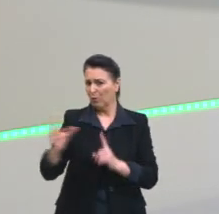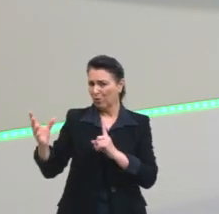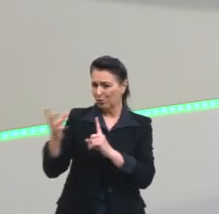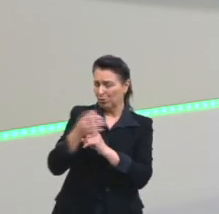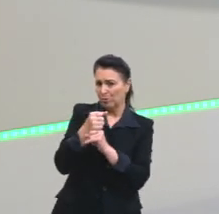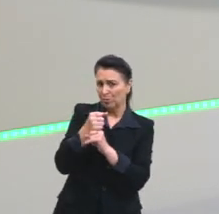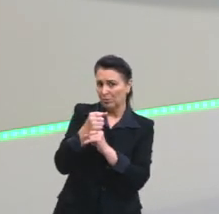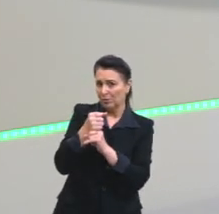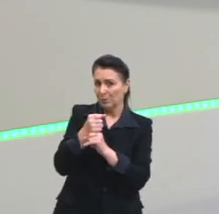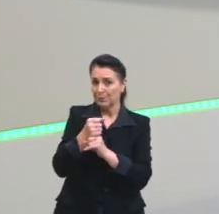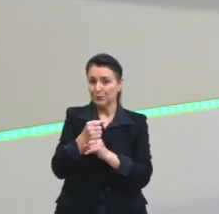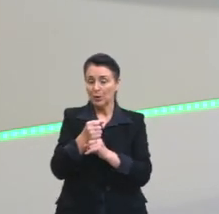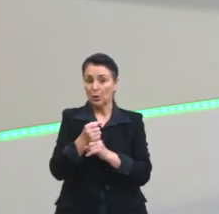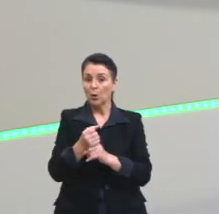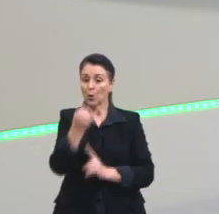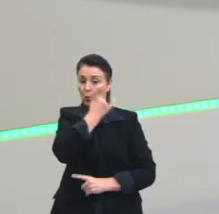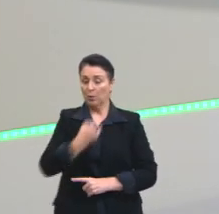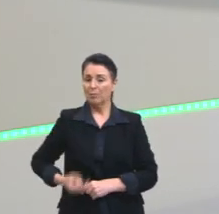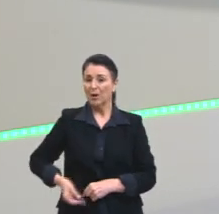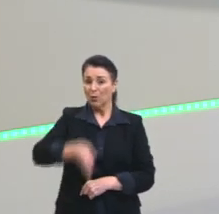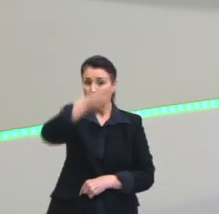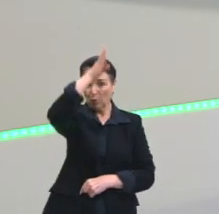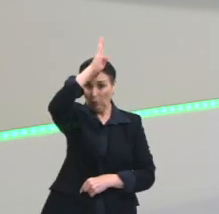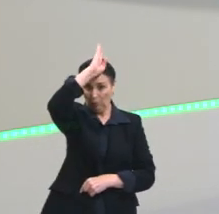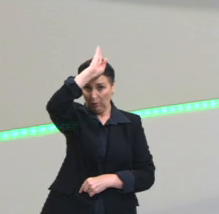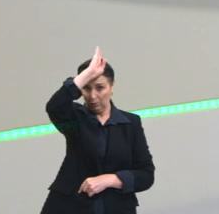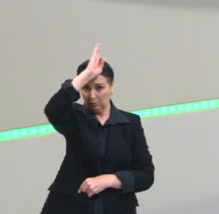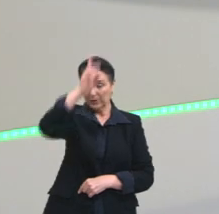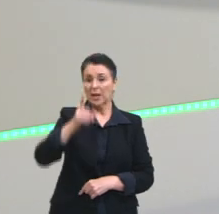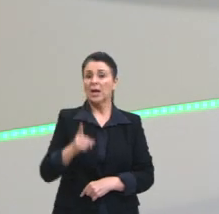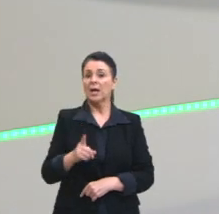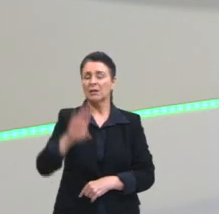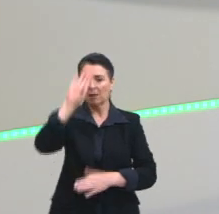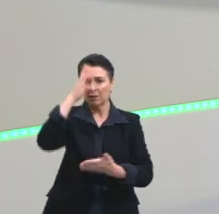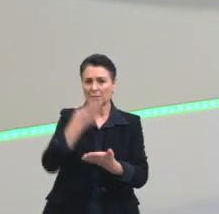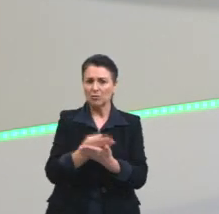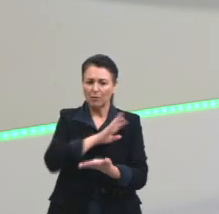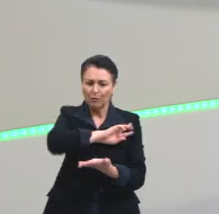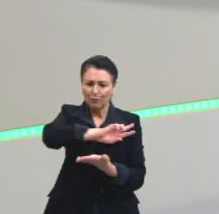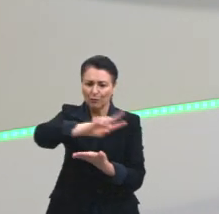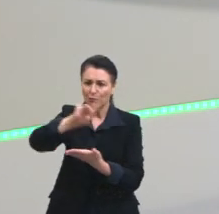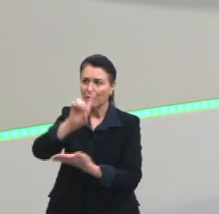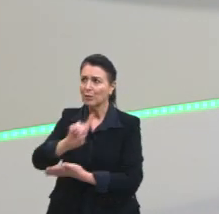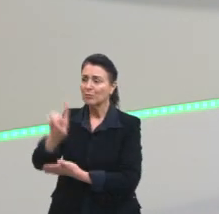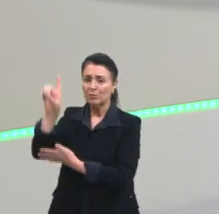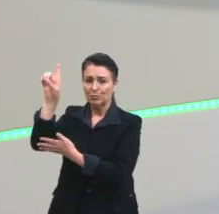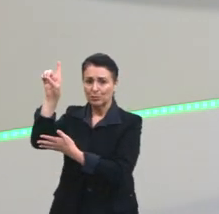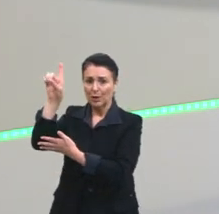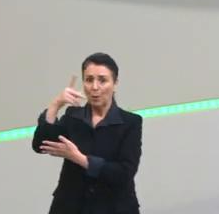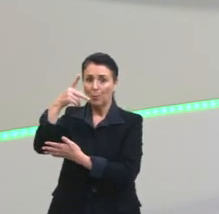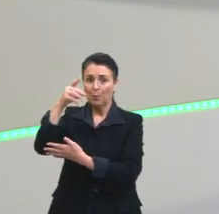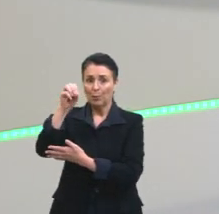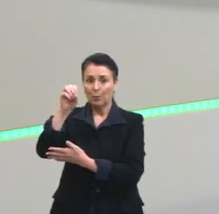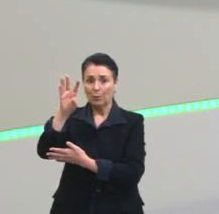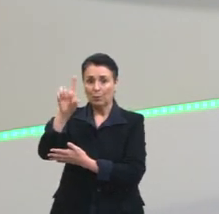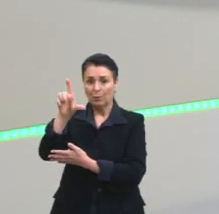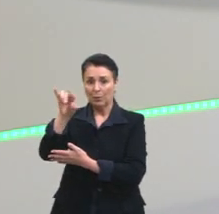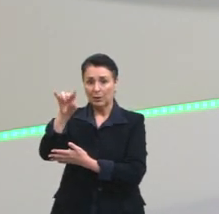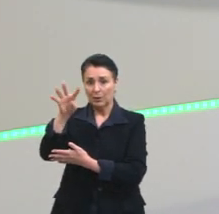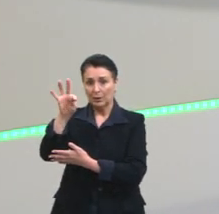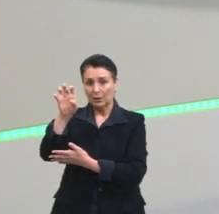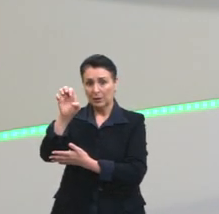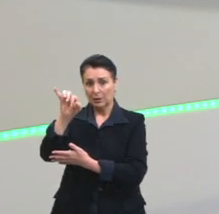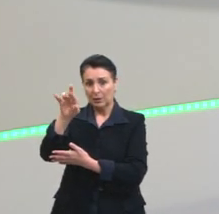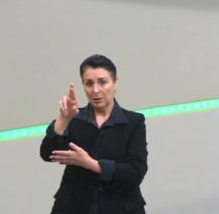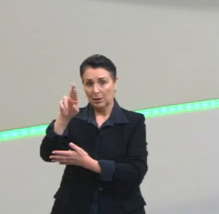Império Romano isso não era comum os romanos eram politeístas acreditavam em vários deuses e é muito interessante que